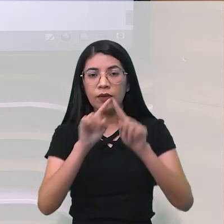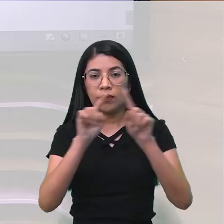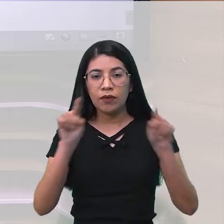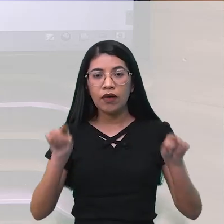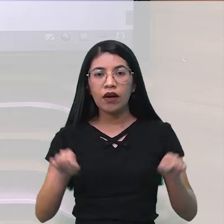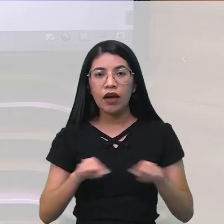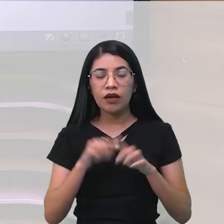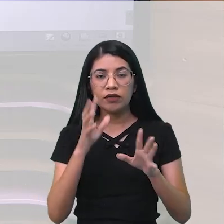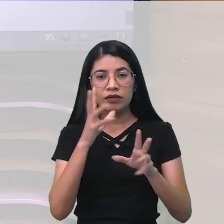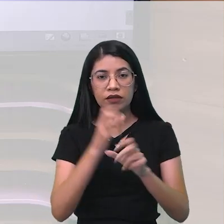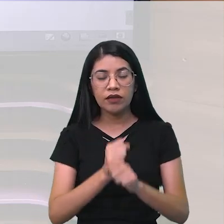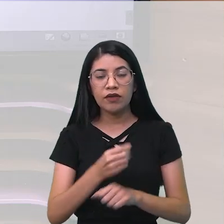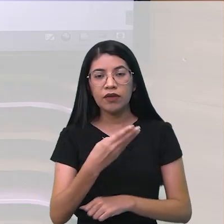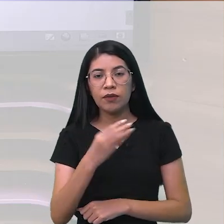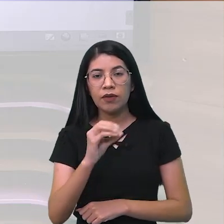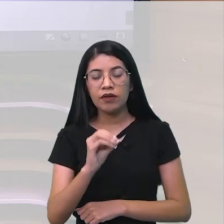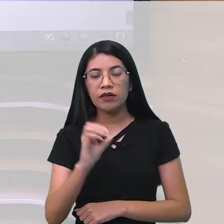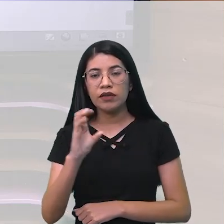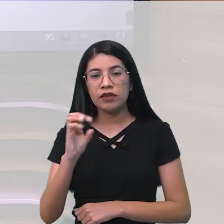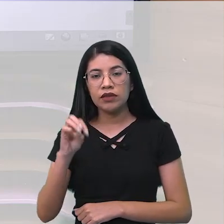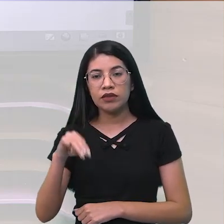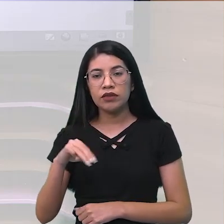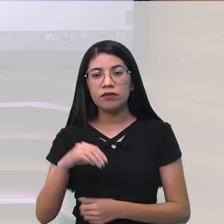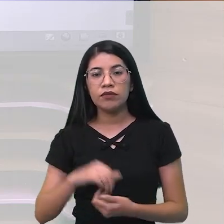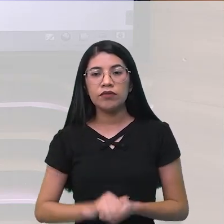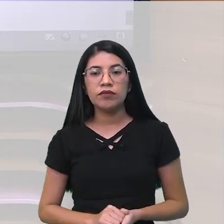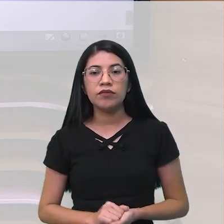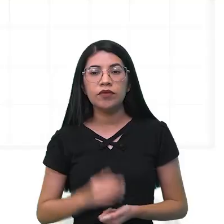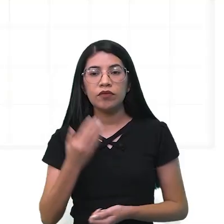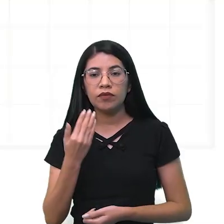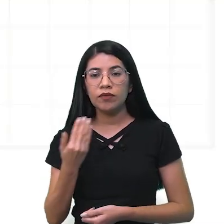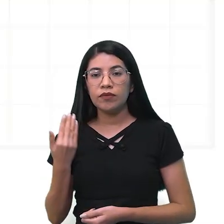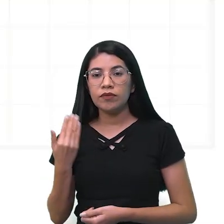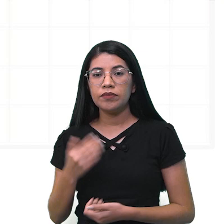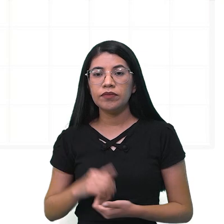40 centímetros. Tá bom? Vamos lá registrar, então?